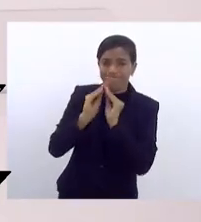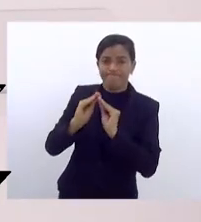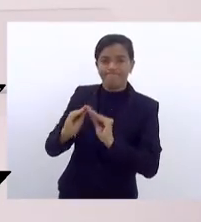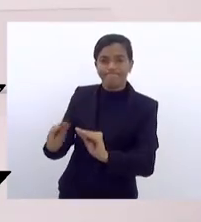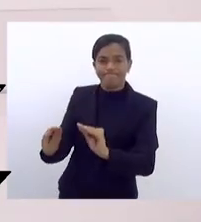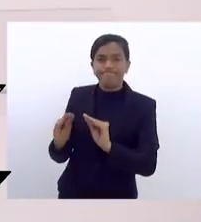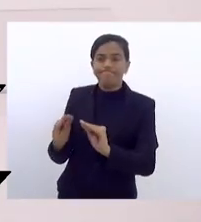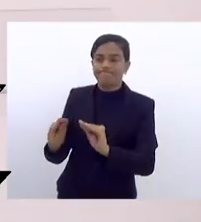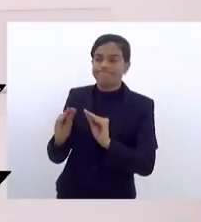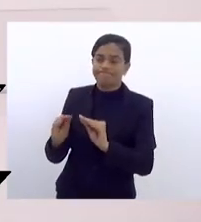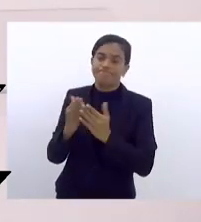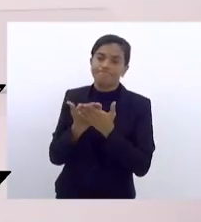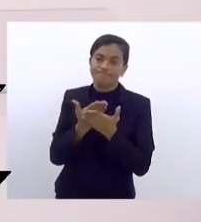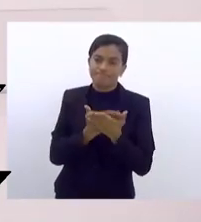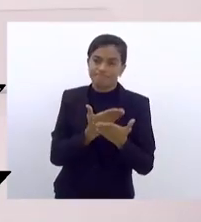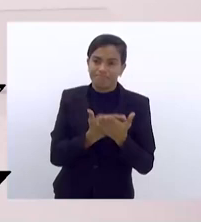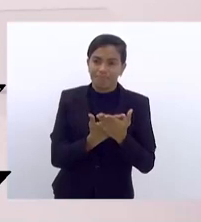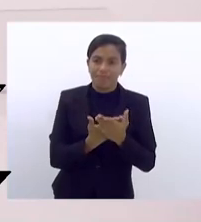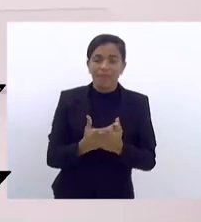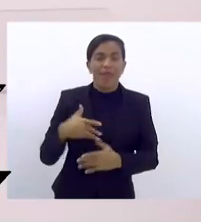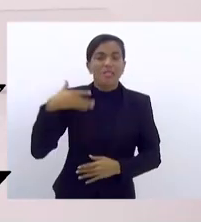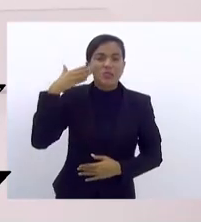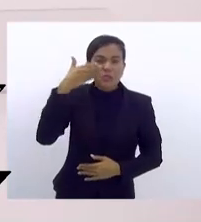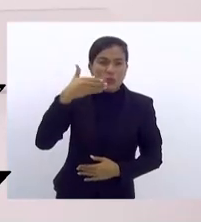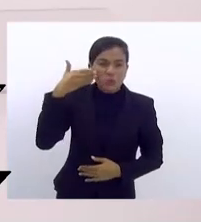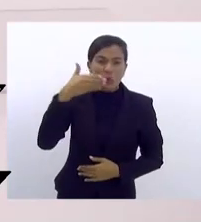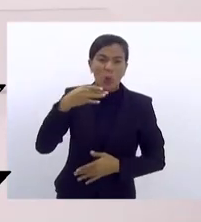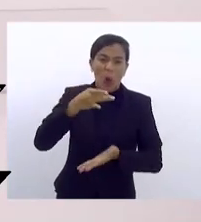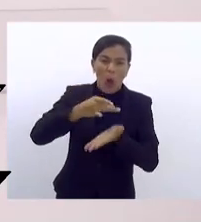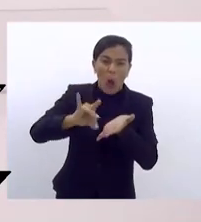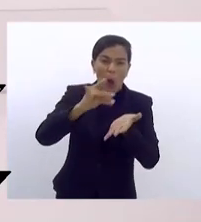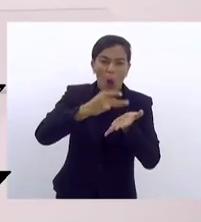foi carregado de diversos discursos de ódio